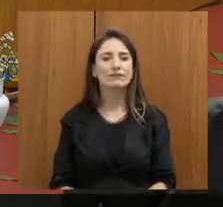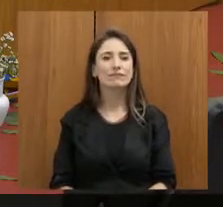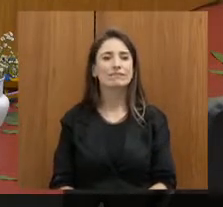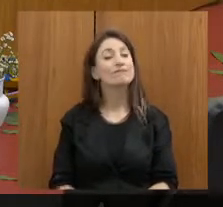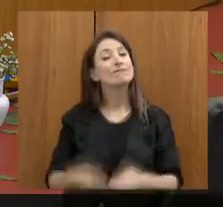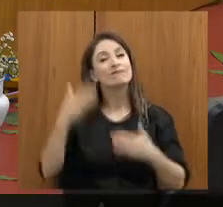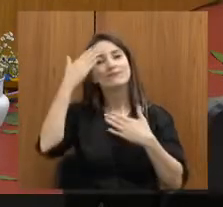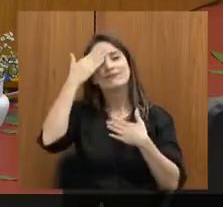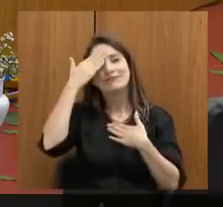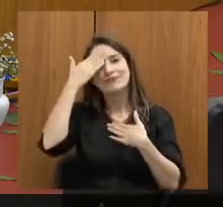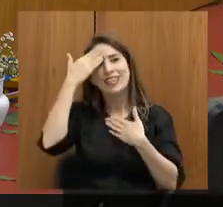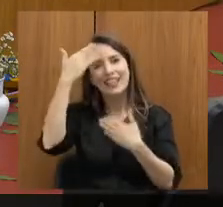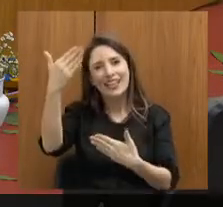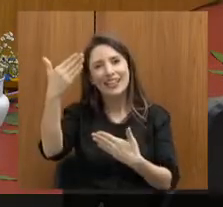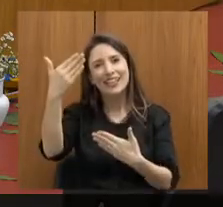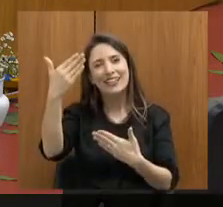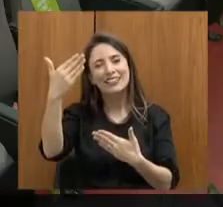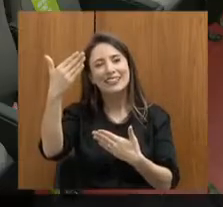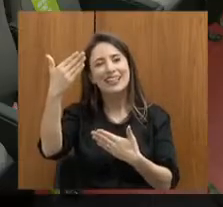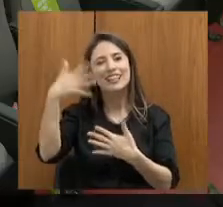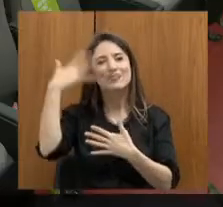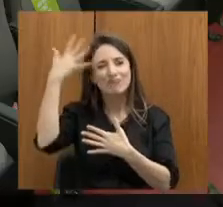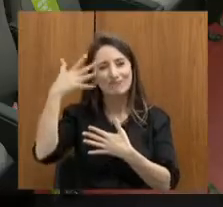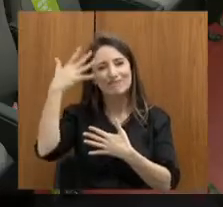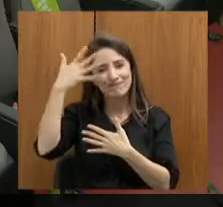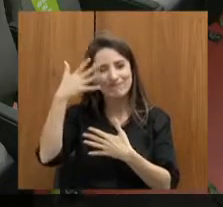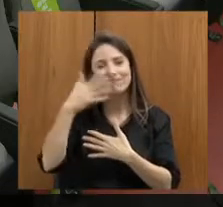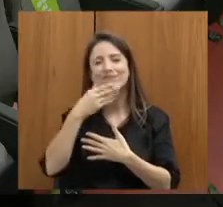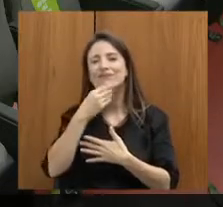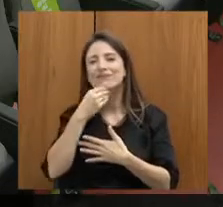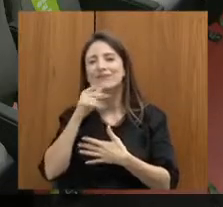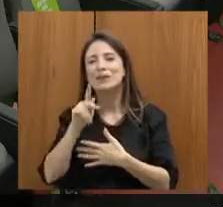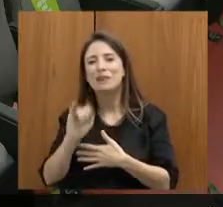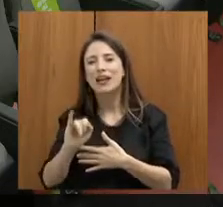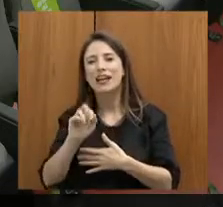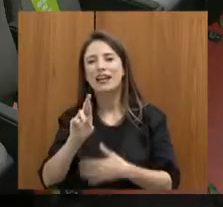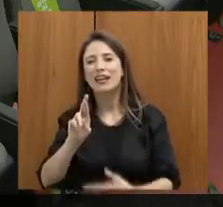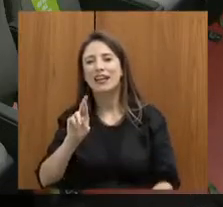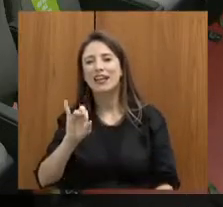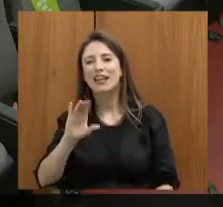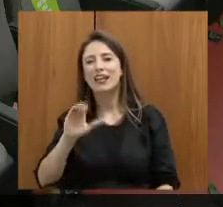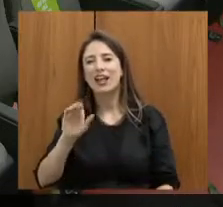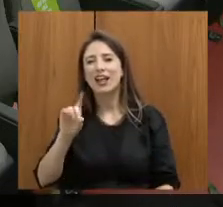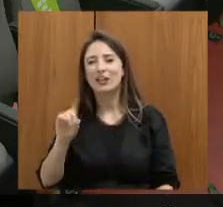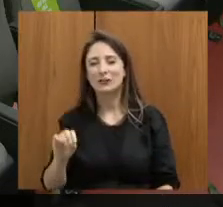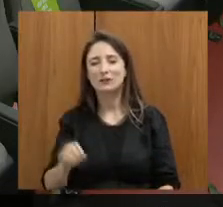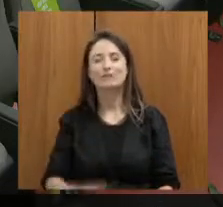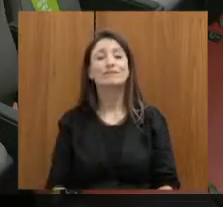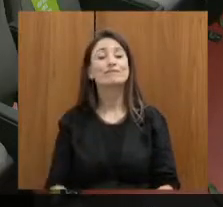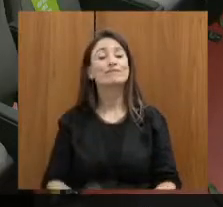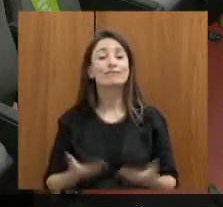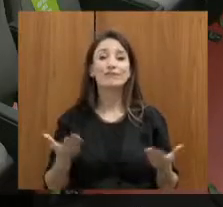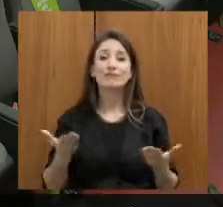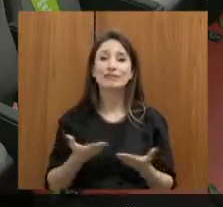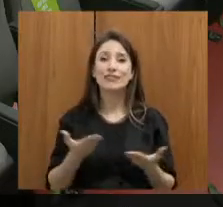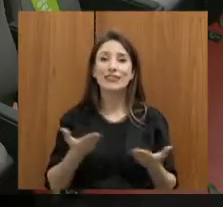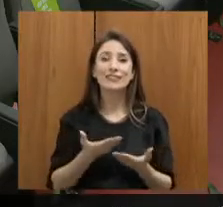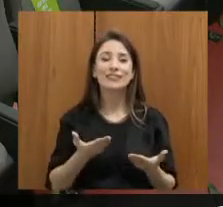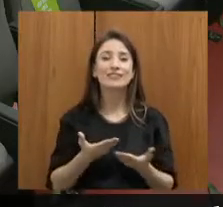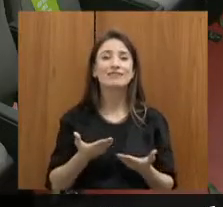agradeço as palavras de pai Ricardo mãe agora vamos abrir o microfone